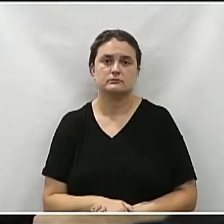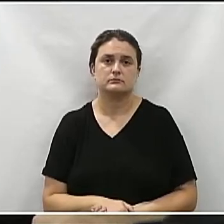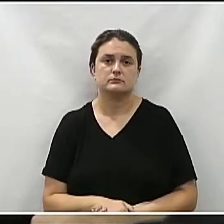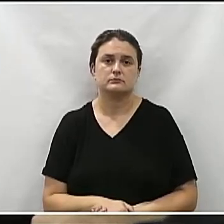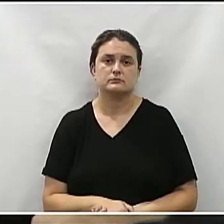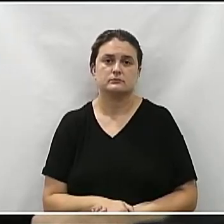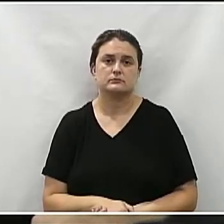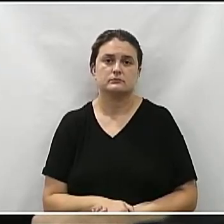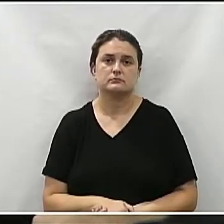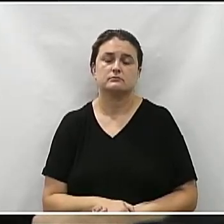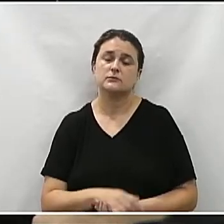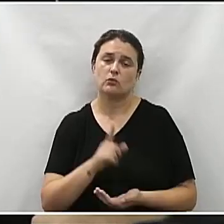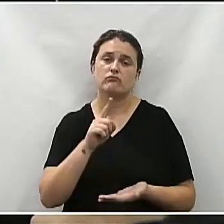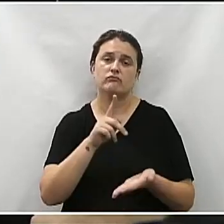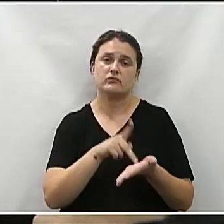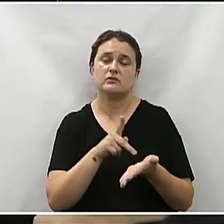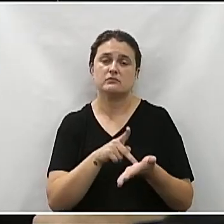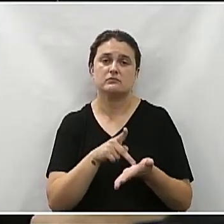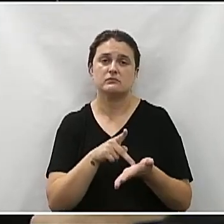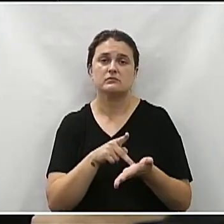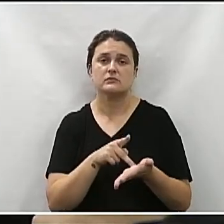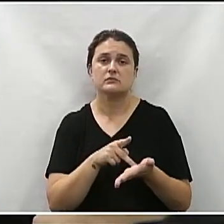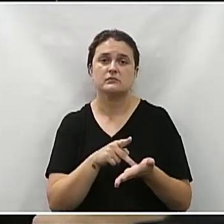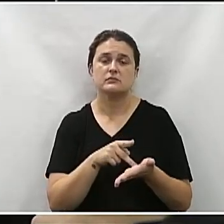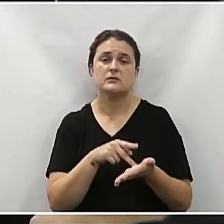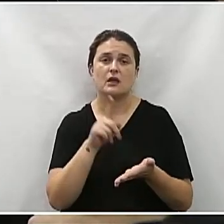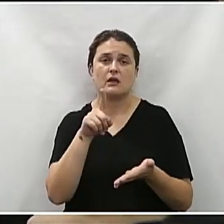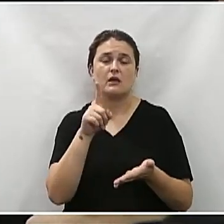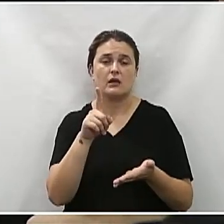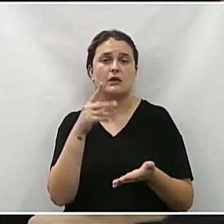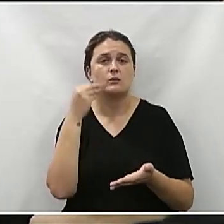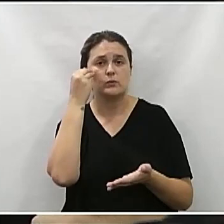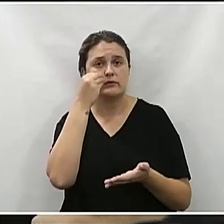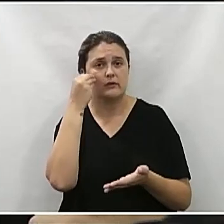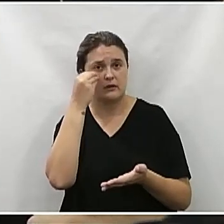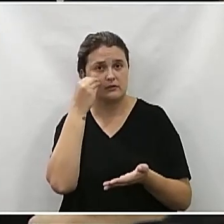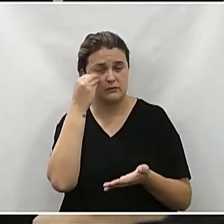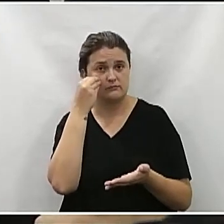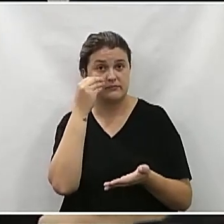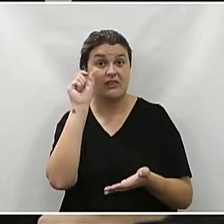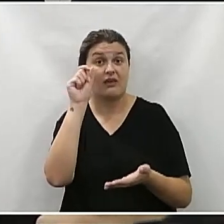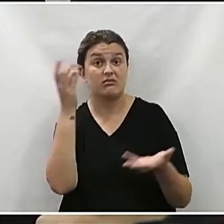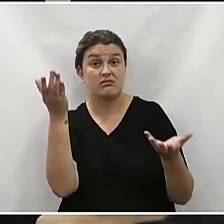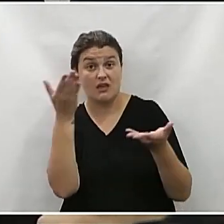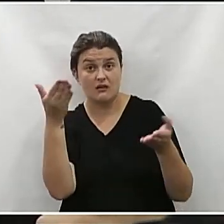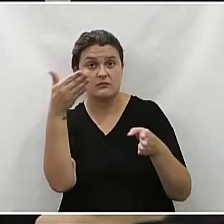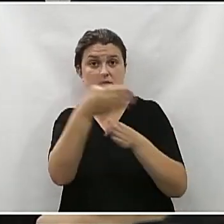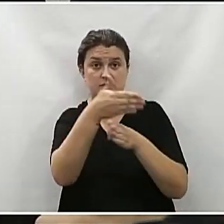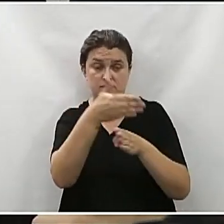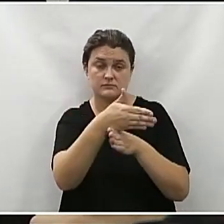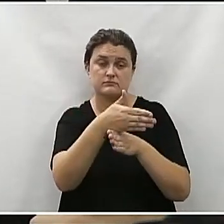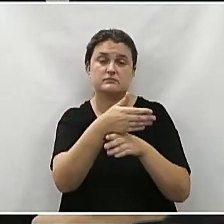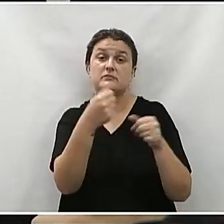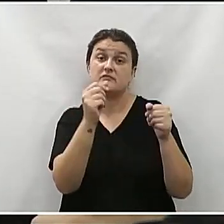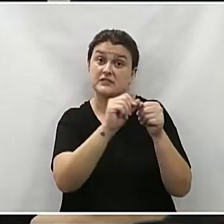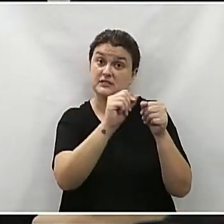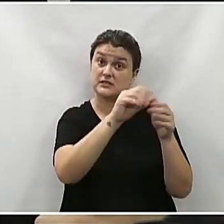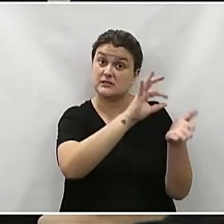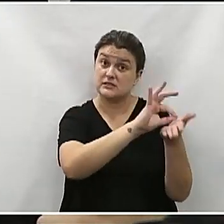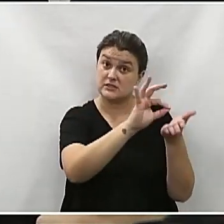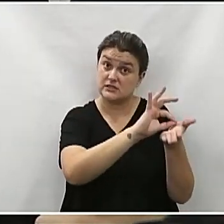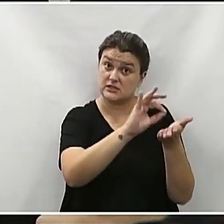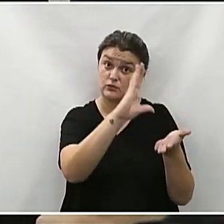deve-se fazer então realmente é uma oportunidade e falo quem quer participar que participe